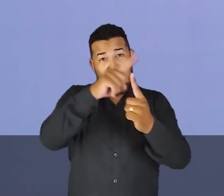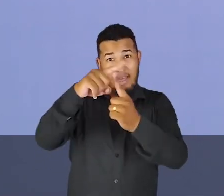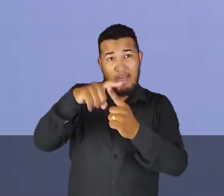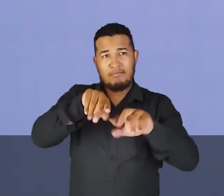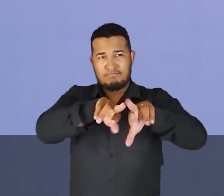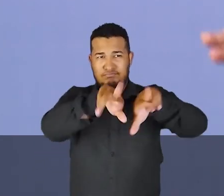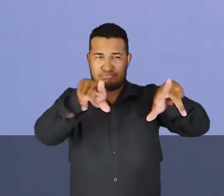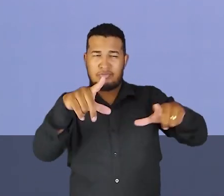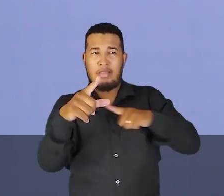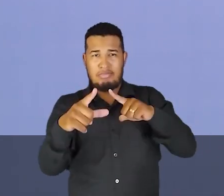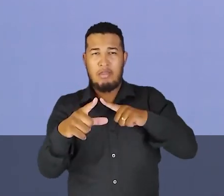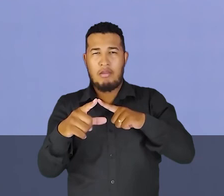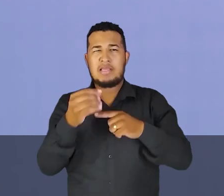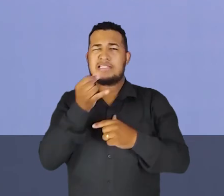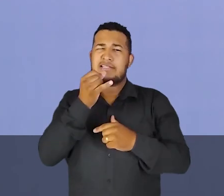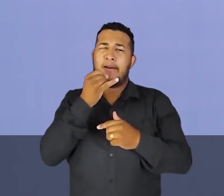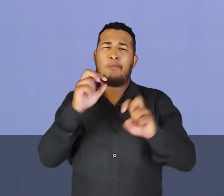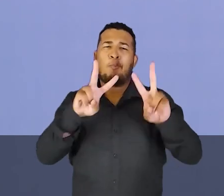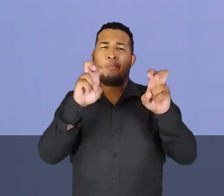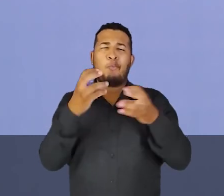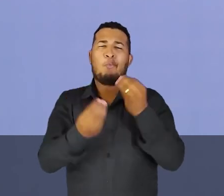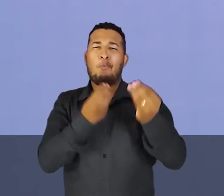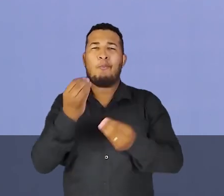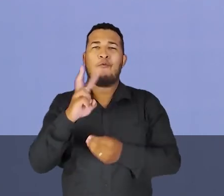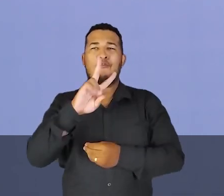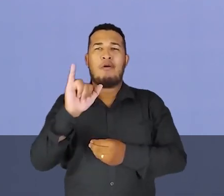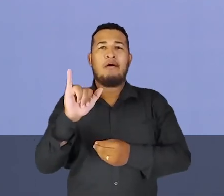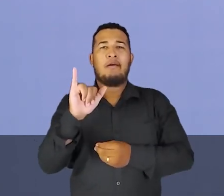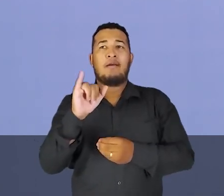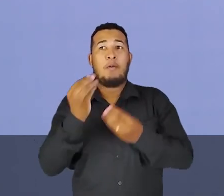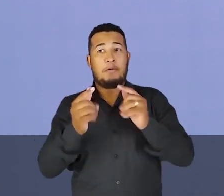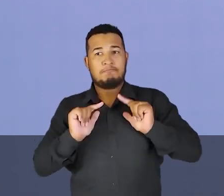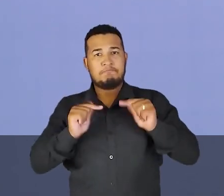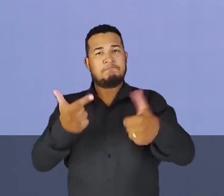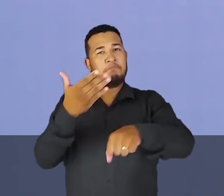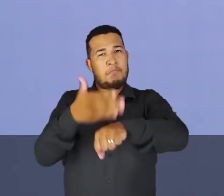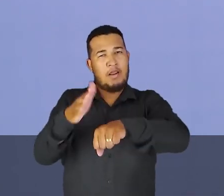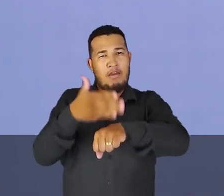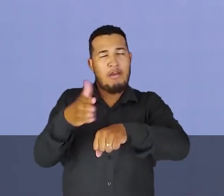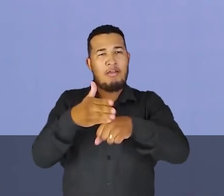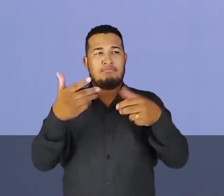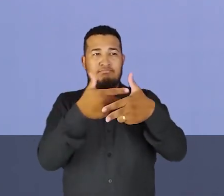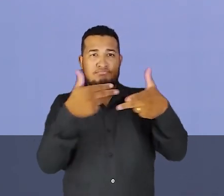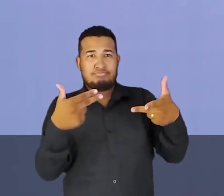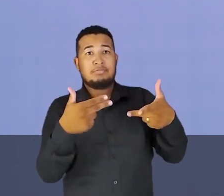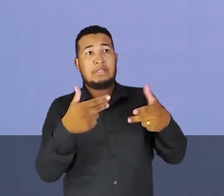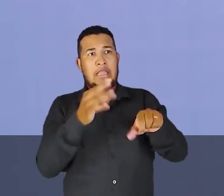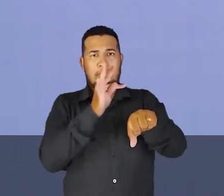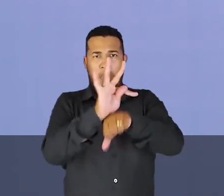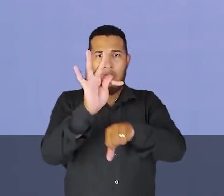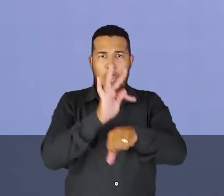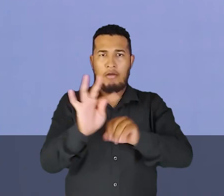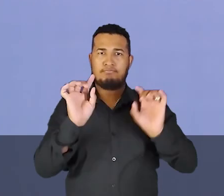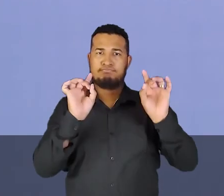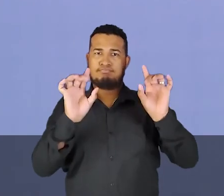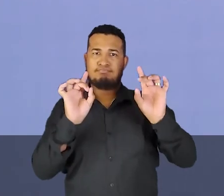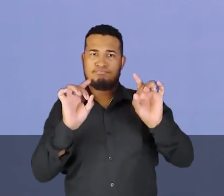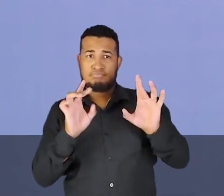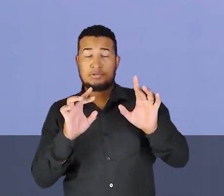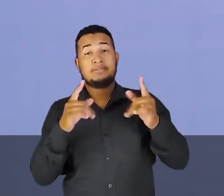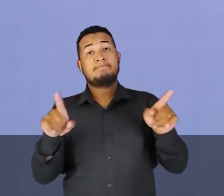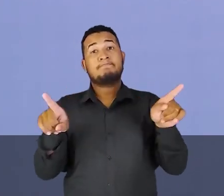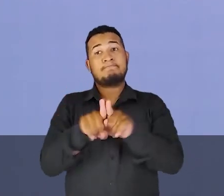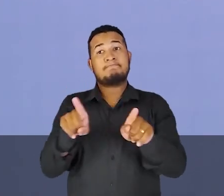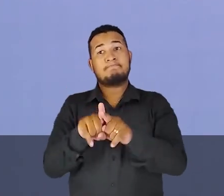né, desde, evidentemente, também a questão prática, né, técnica, assim como